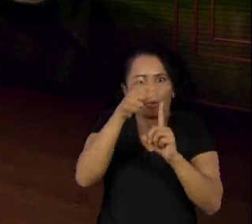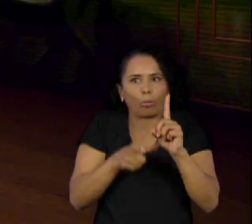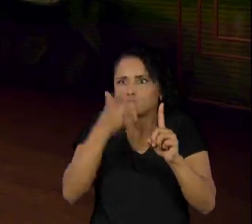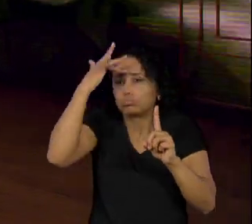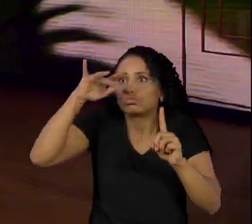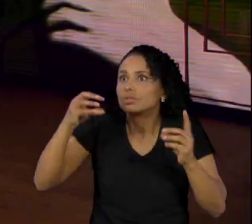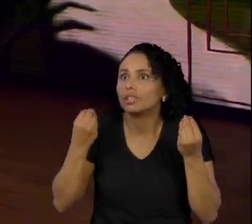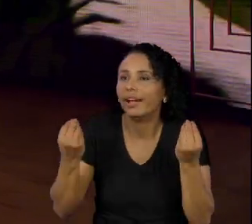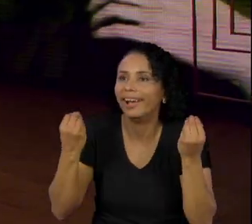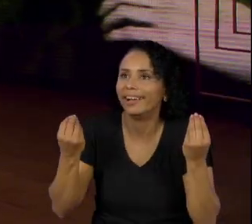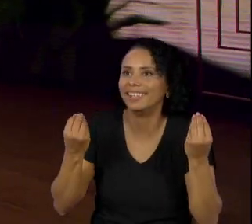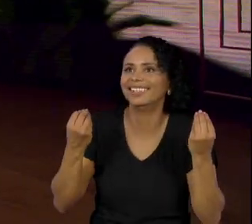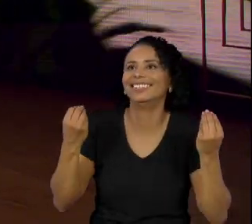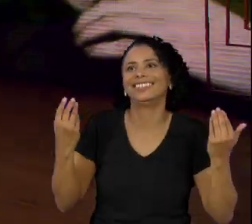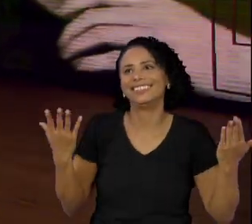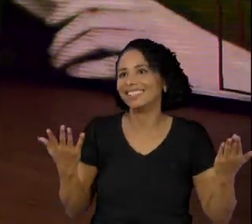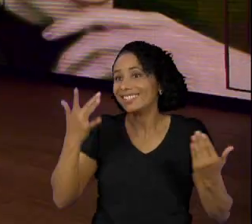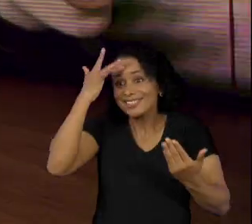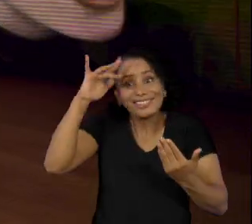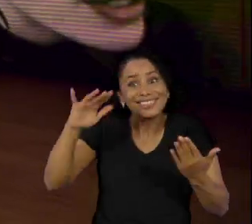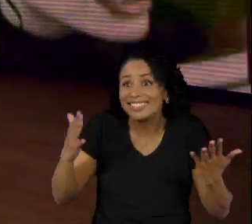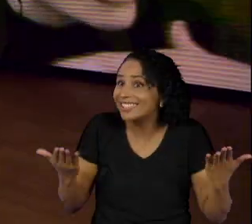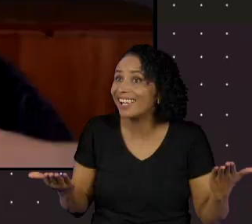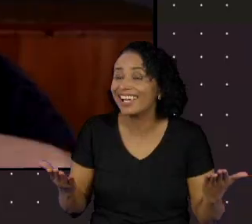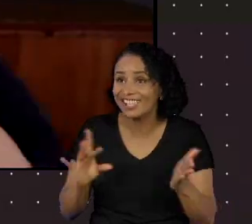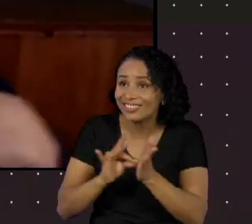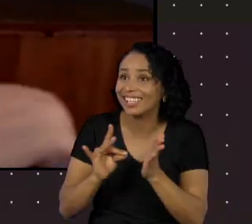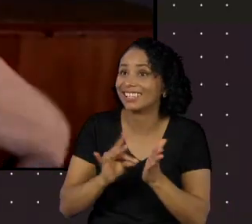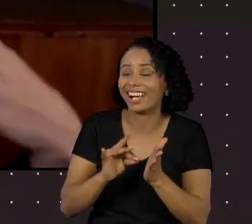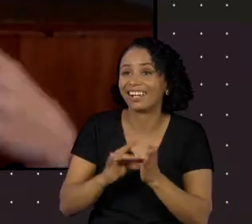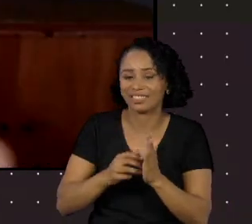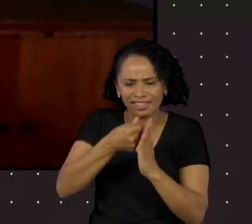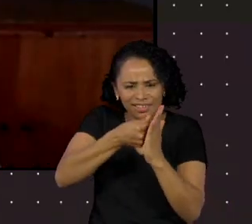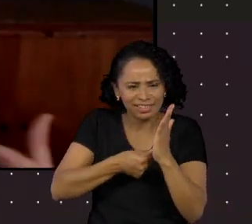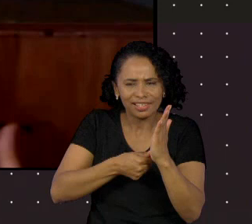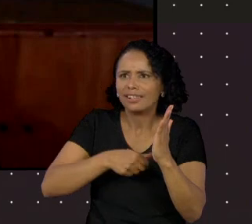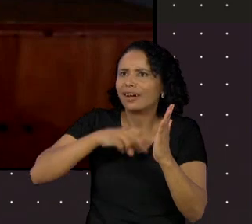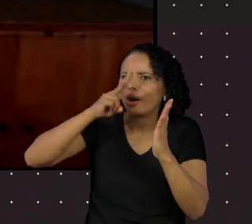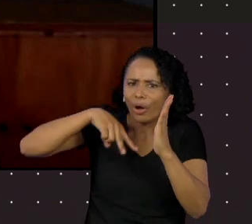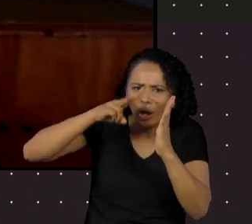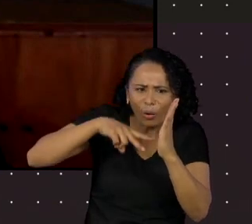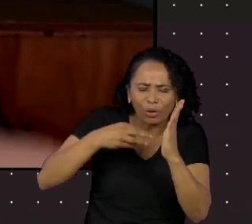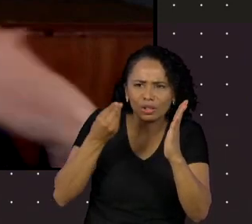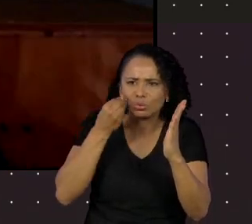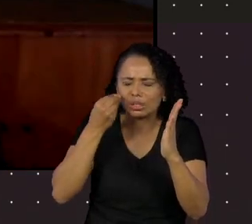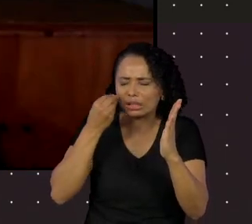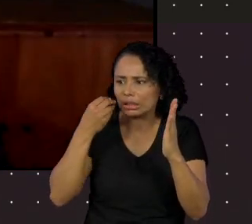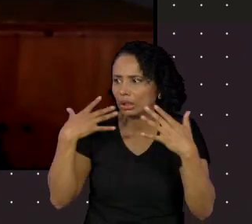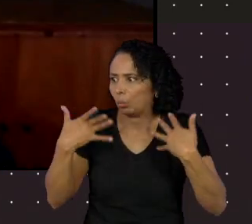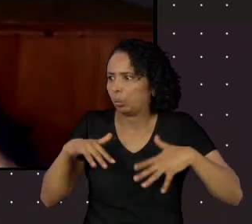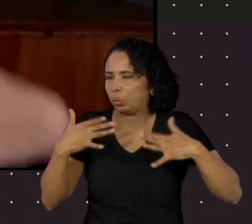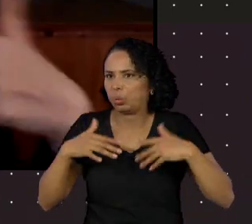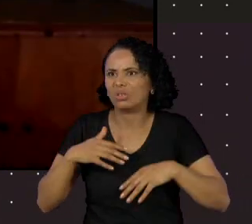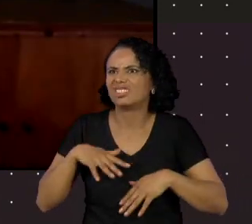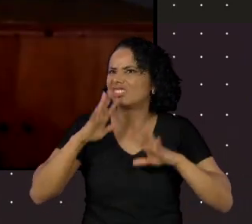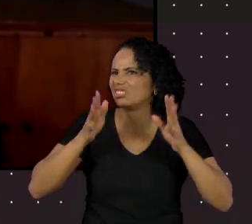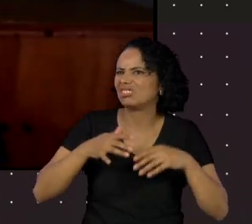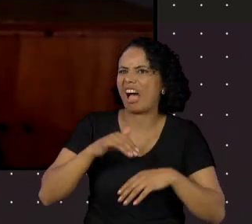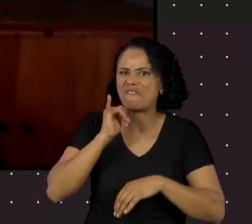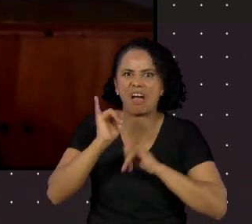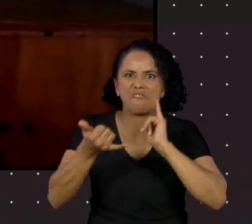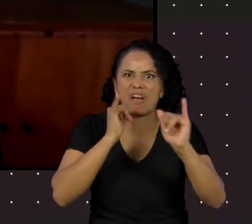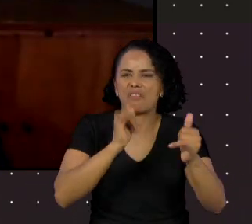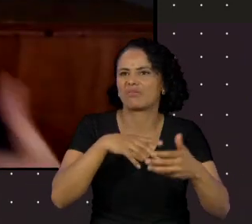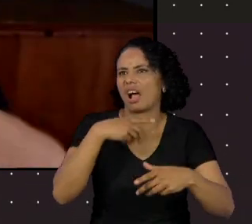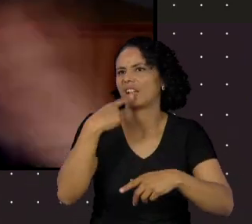quando eu fiz o teste, eu li o teste e a personagem era completamente... Ela era desbocada, ela tinha uma situação